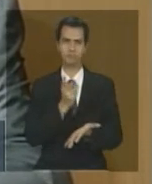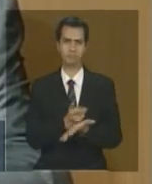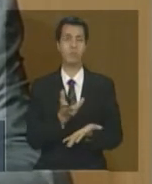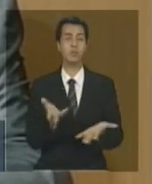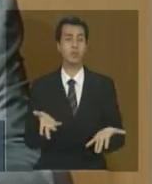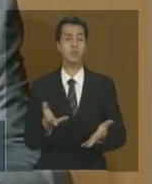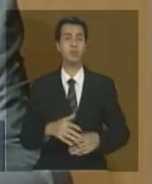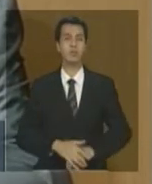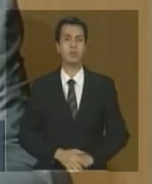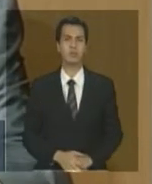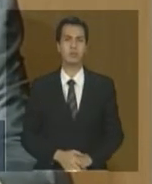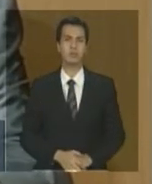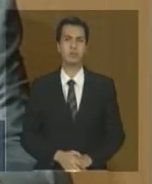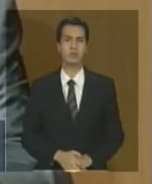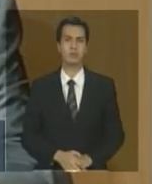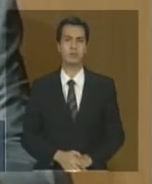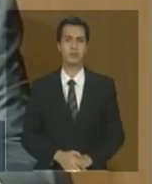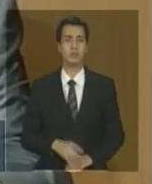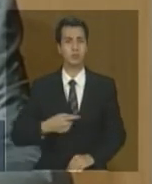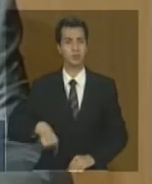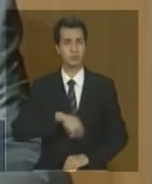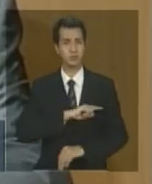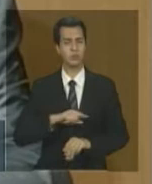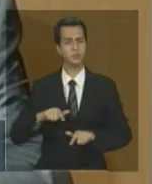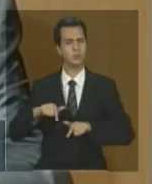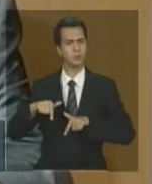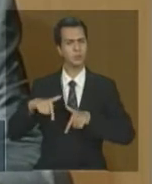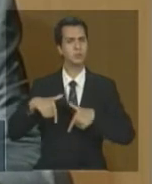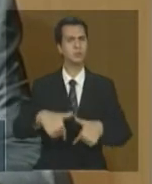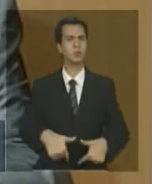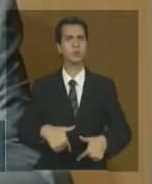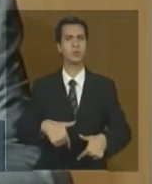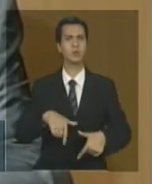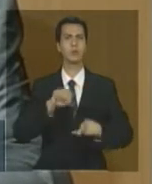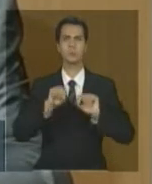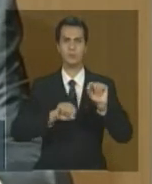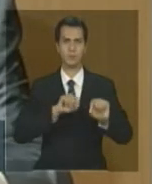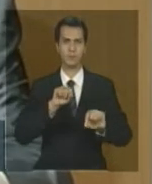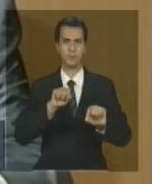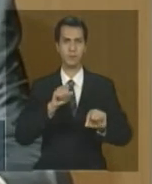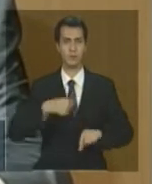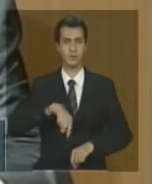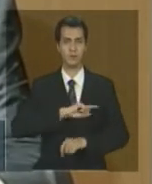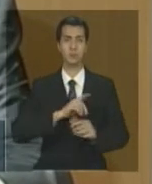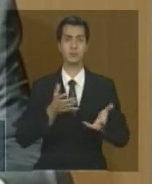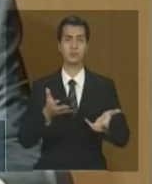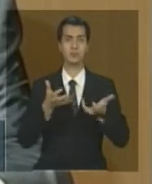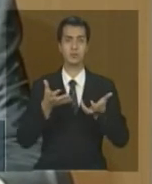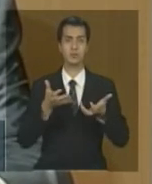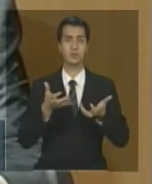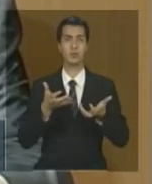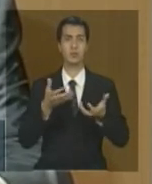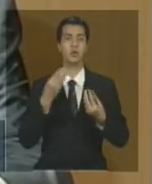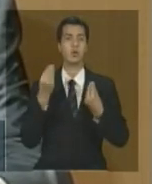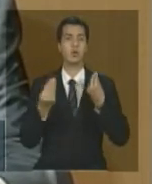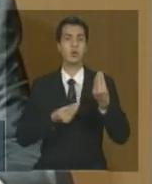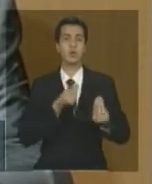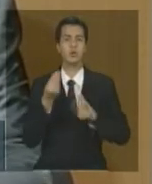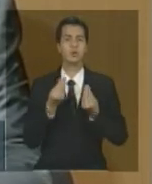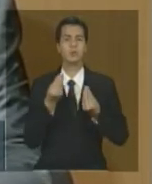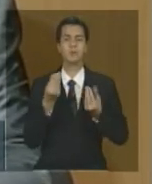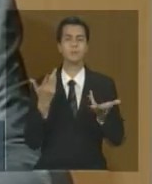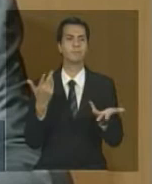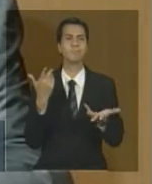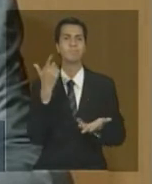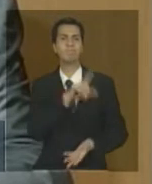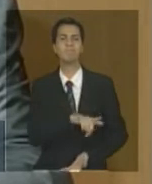gerado um grande esforço no sentido de encontrar uma forma de superar essa